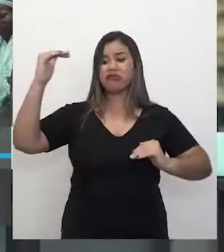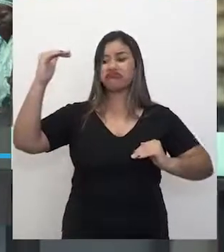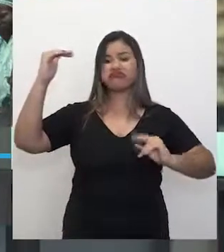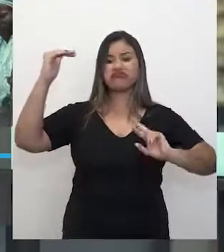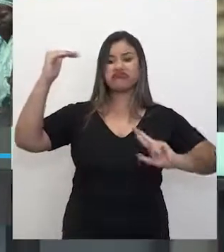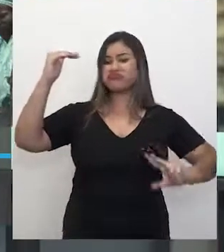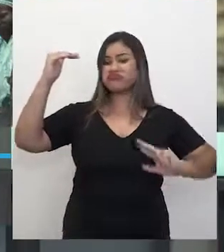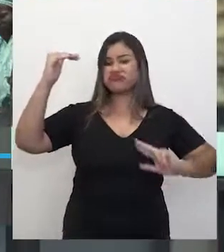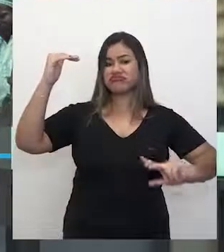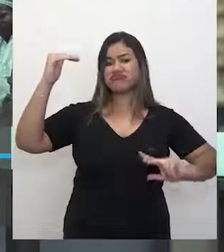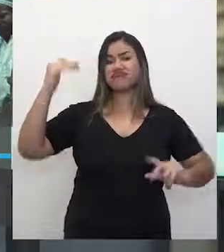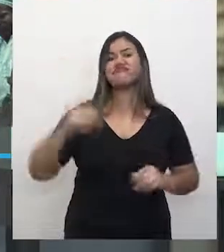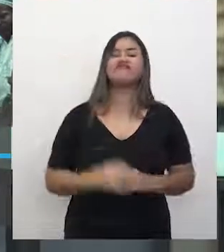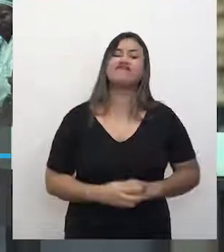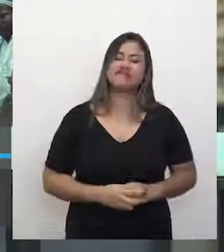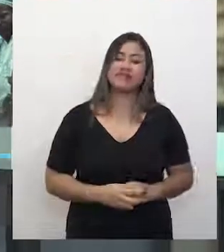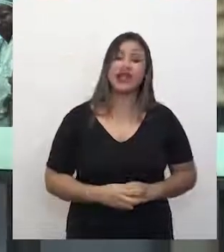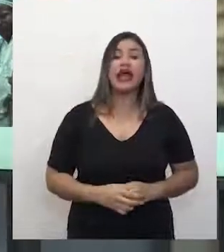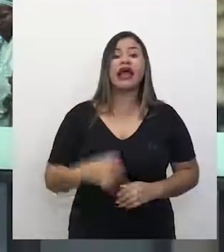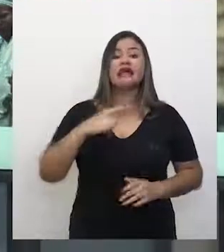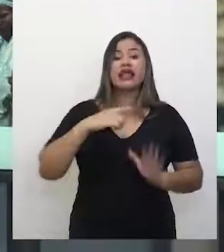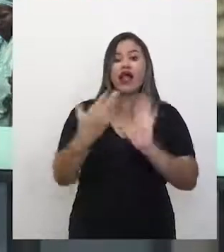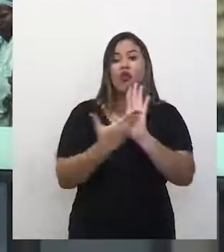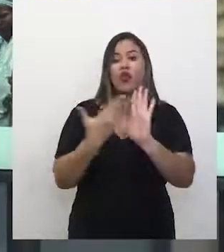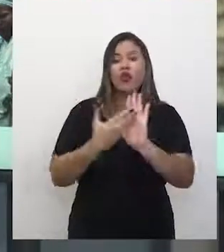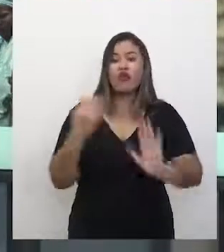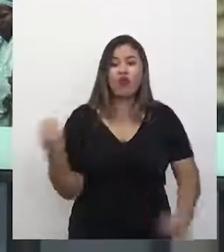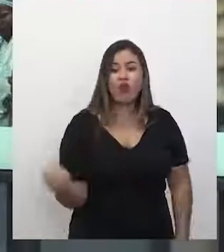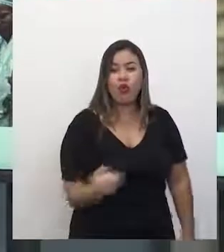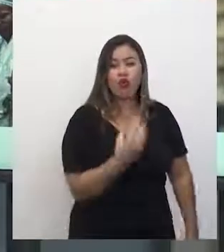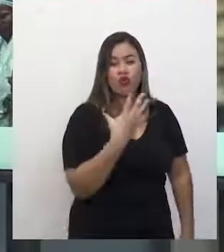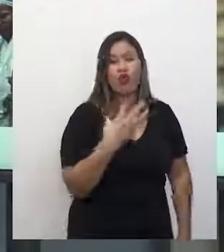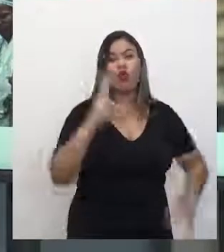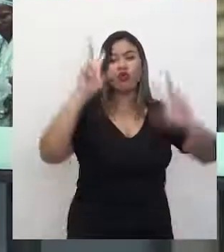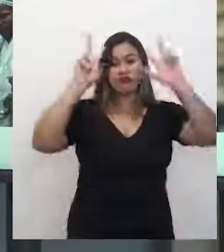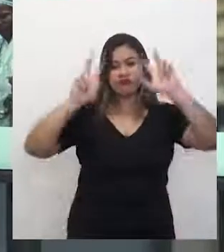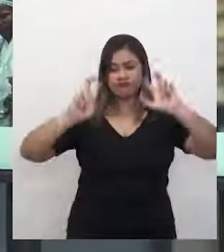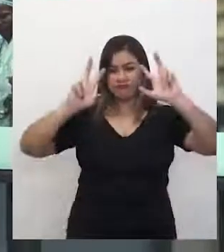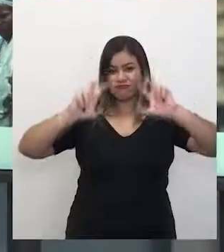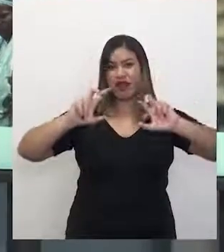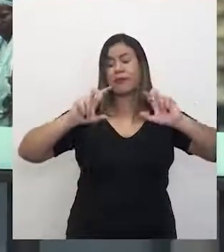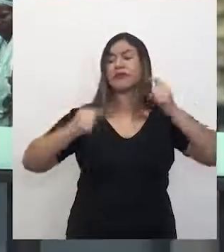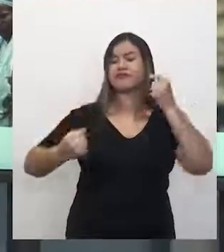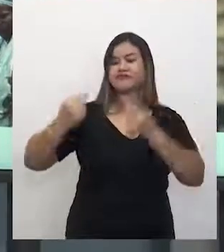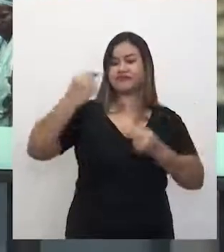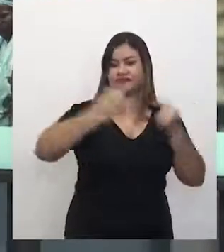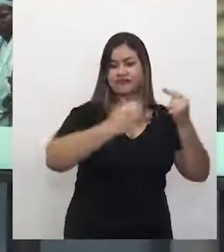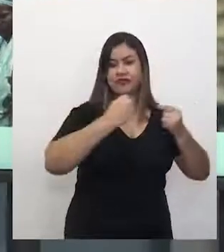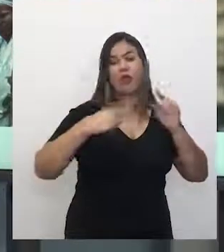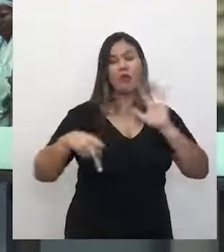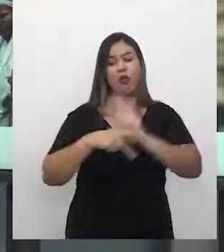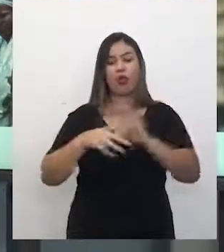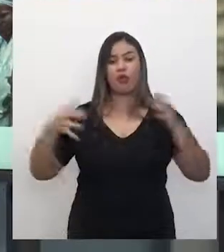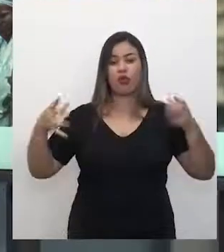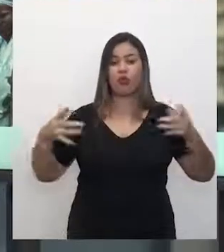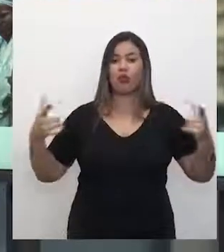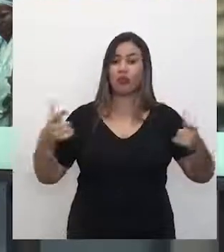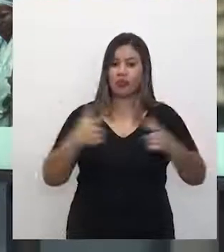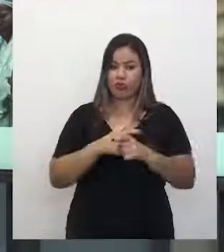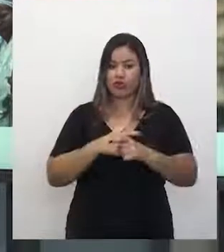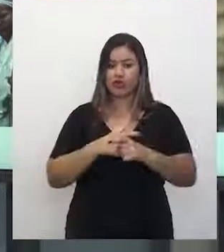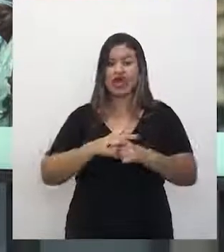aqui, gente, um livro recém-saído do forno sobre uma temática que também discute as questões das minorias. Esse livro